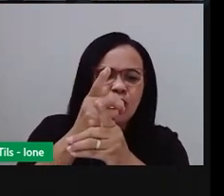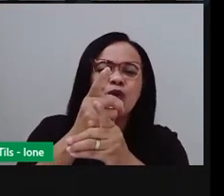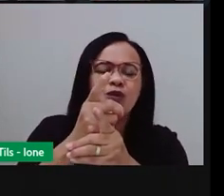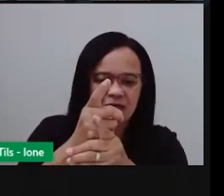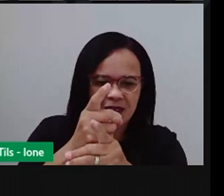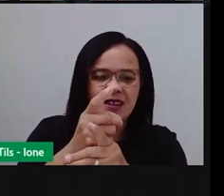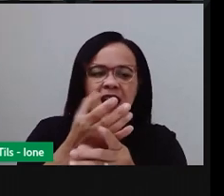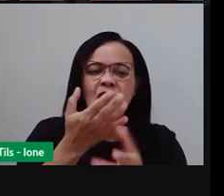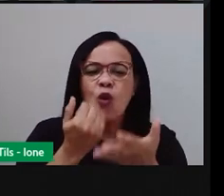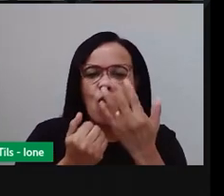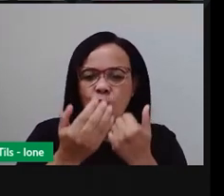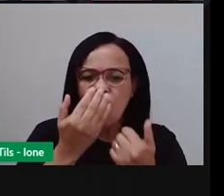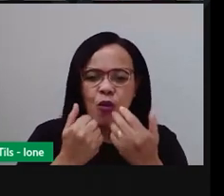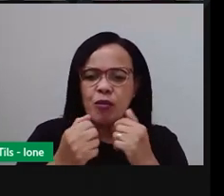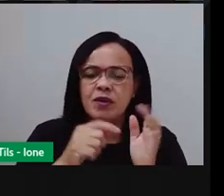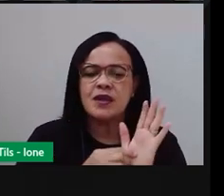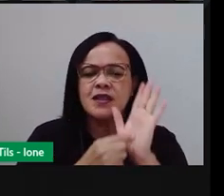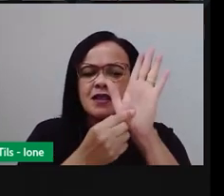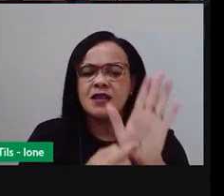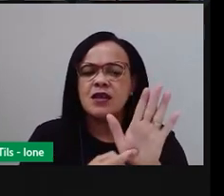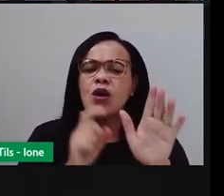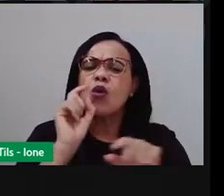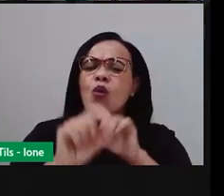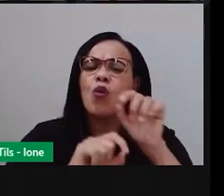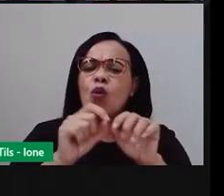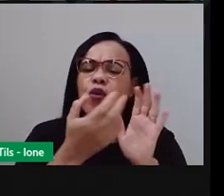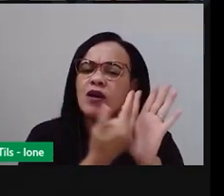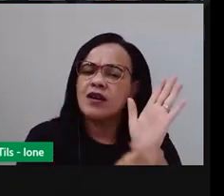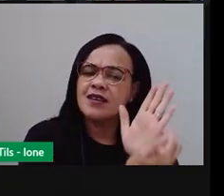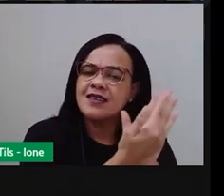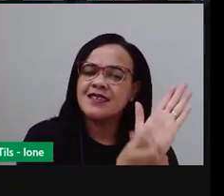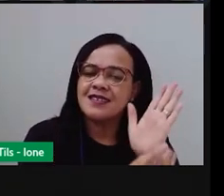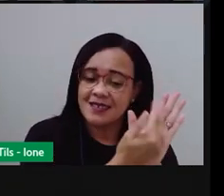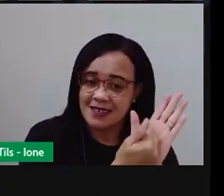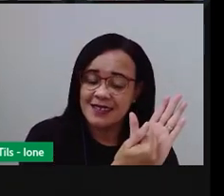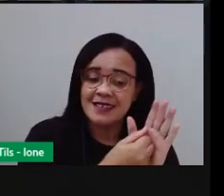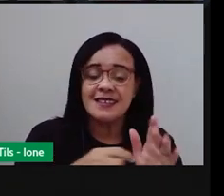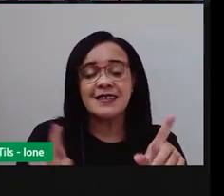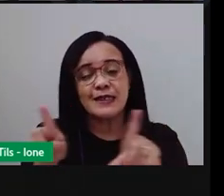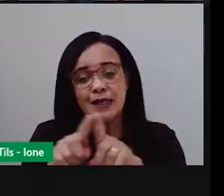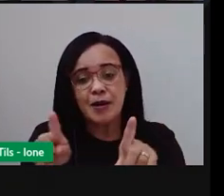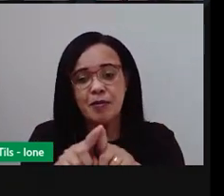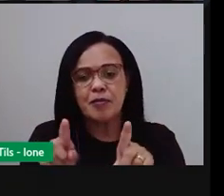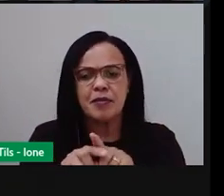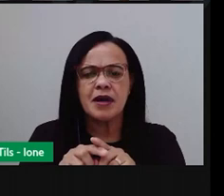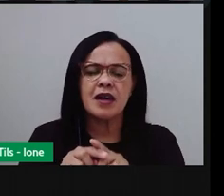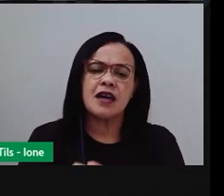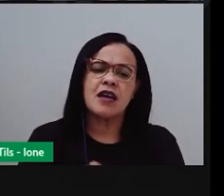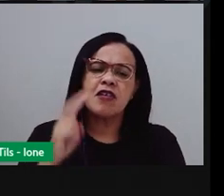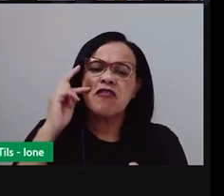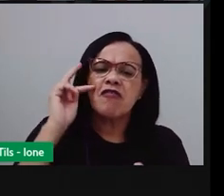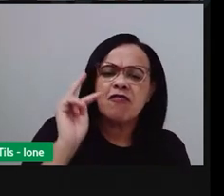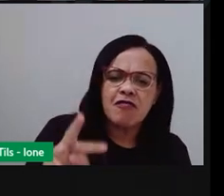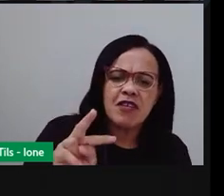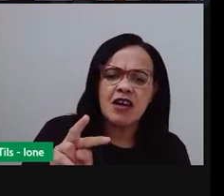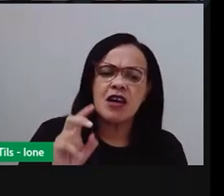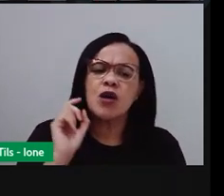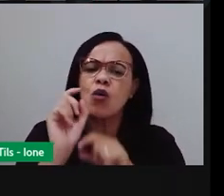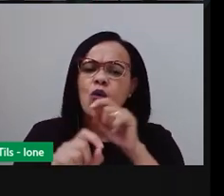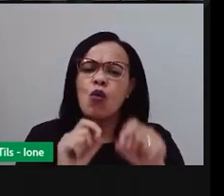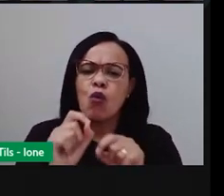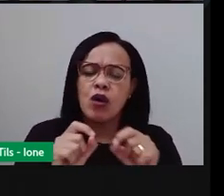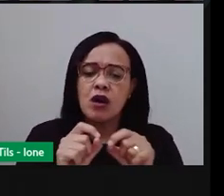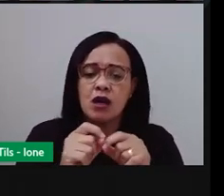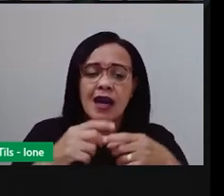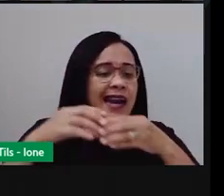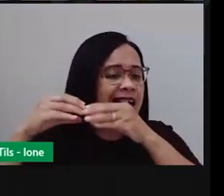sendo representadas nas imagens. E vai também identificar quais delas são feitas de milho.